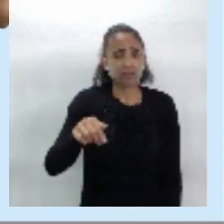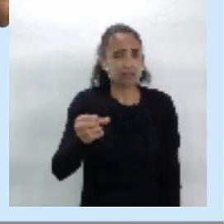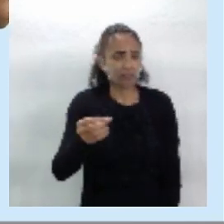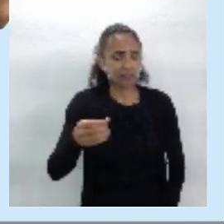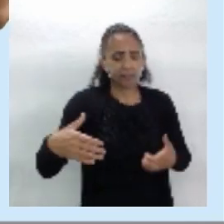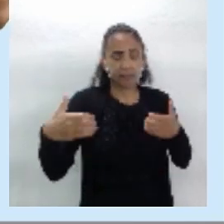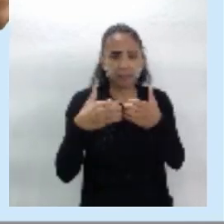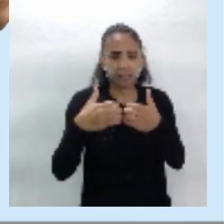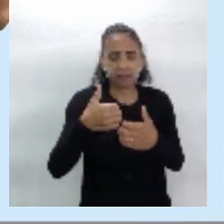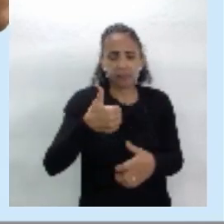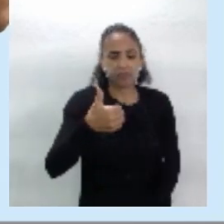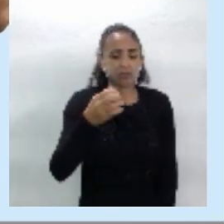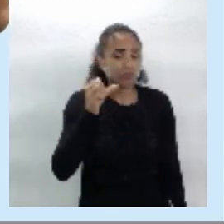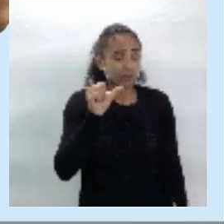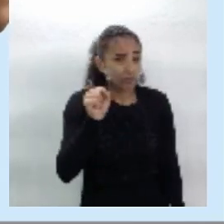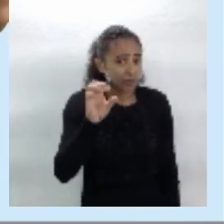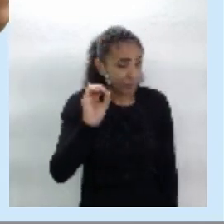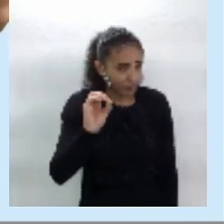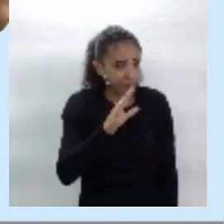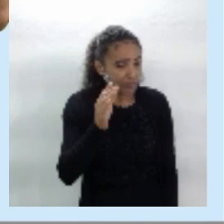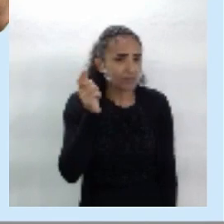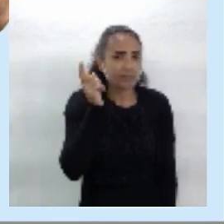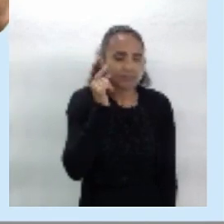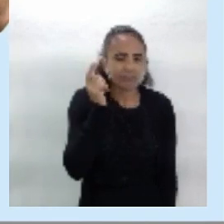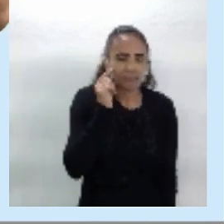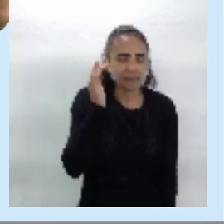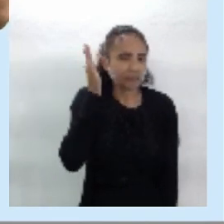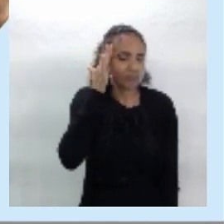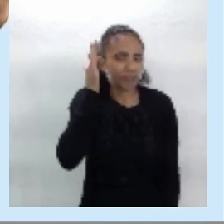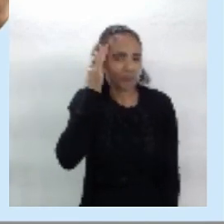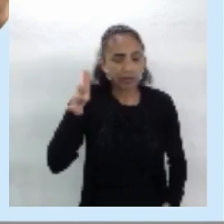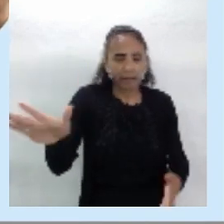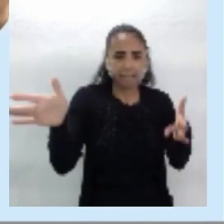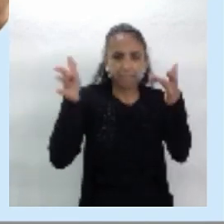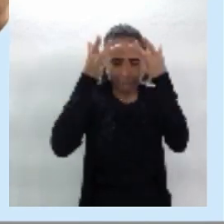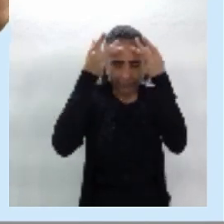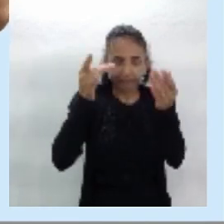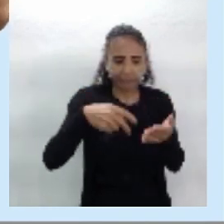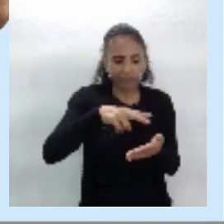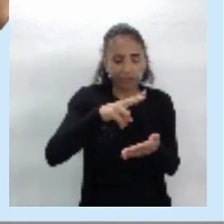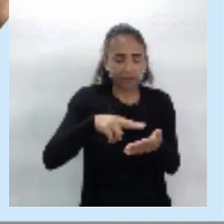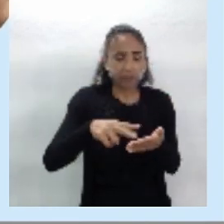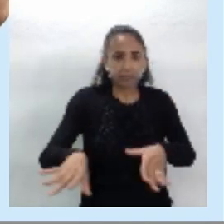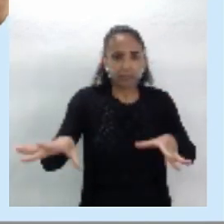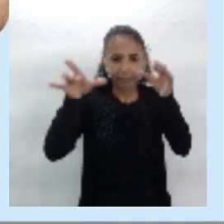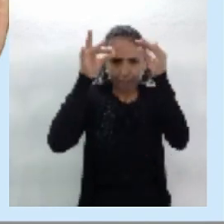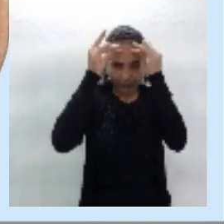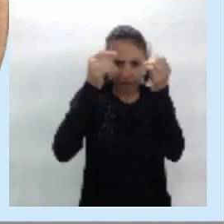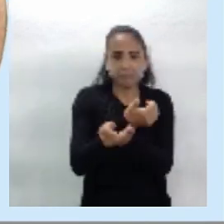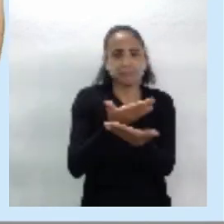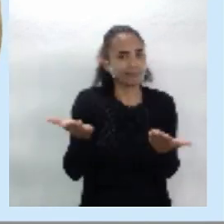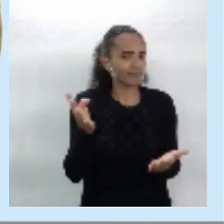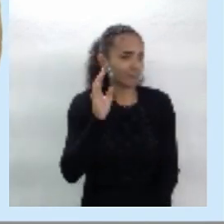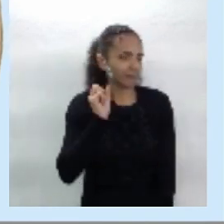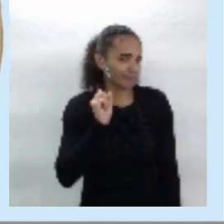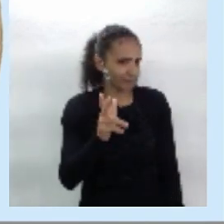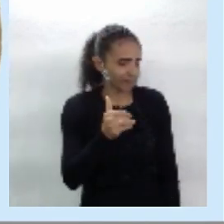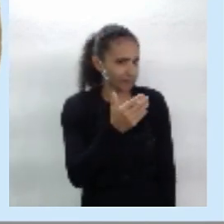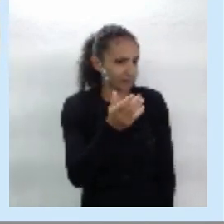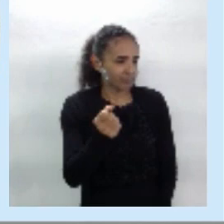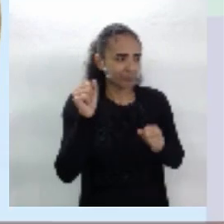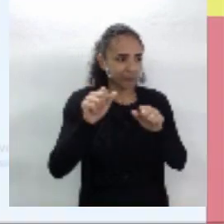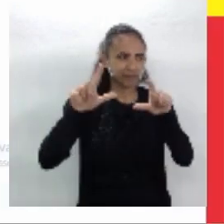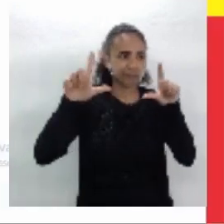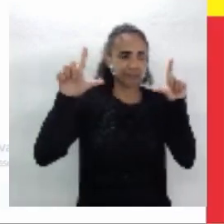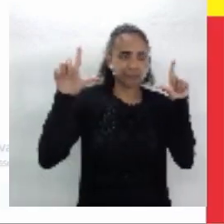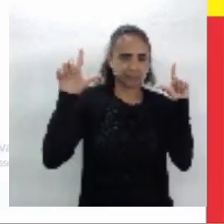Então, é essa a ideia que eu quero que vocês deixem bem registrado na cabeça de vocês. Beleza? Então, veja aí na tela de vocês